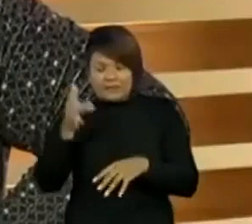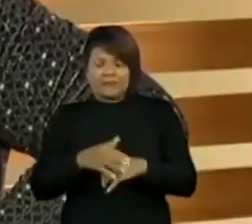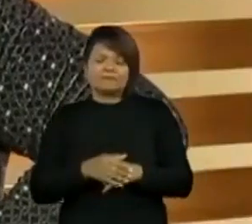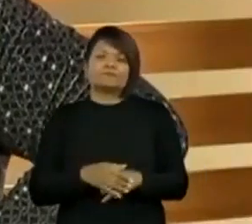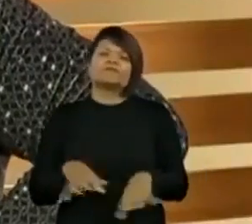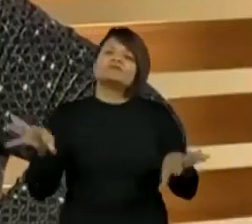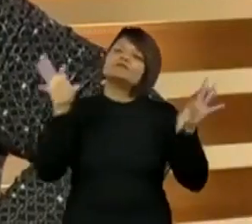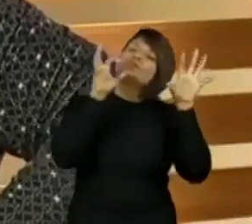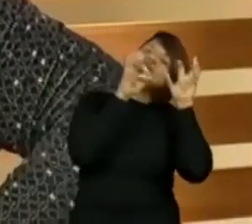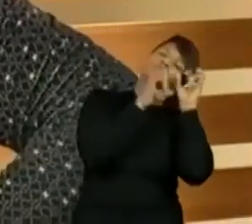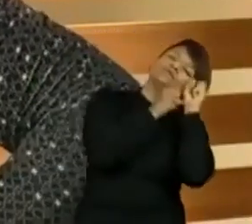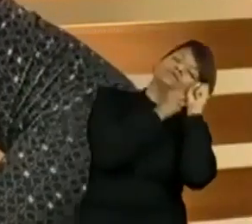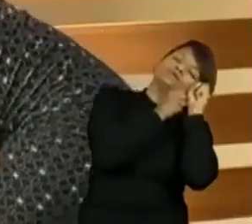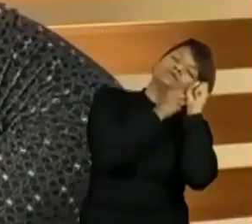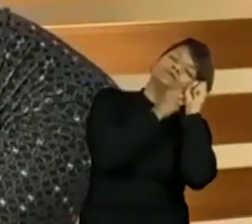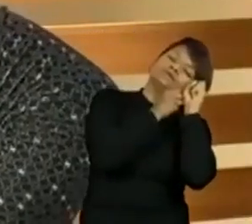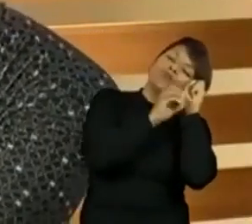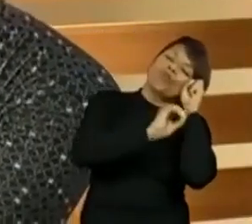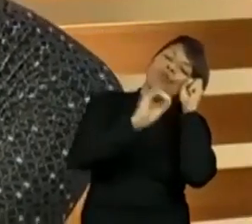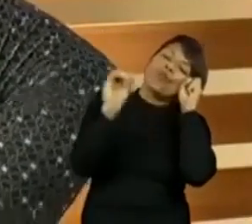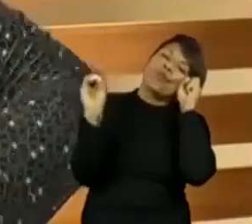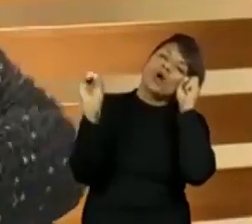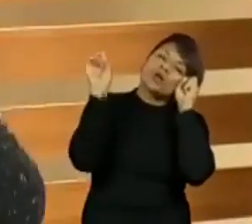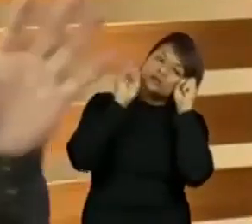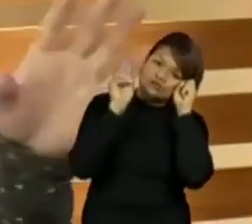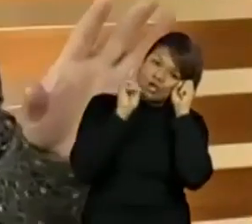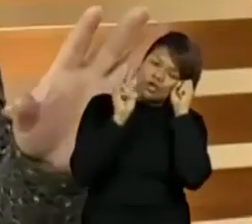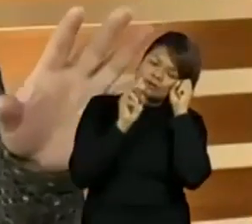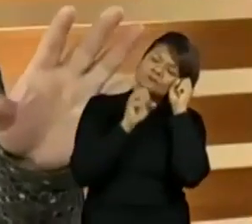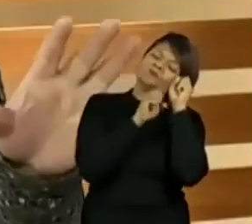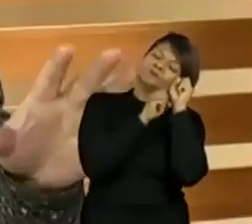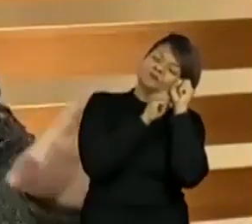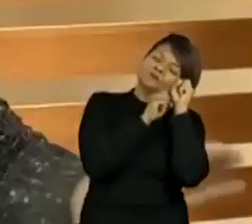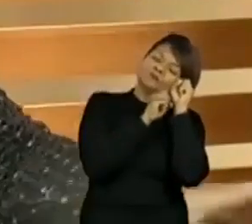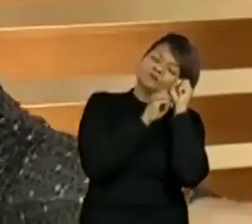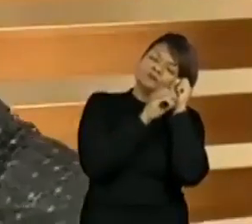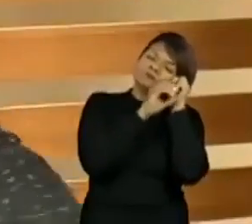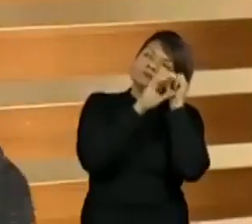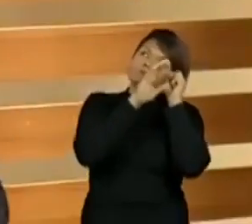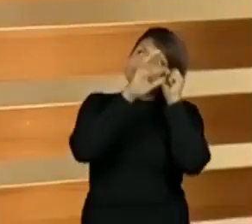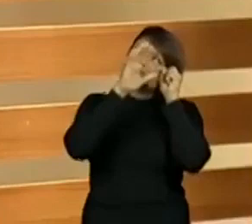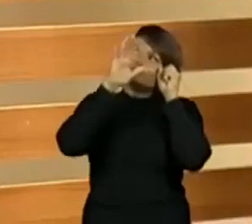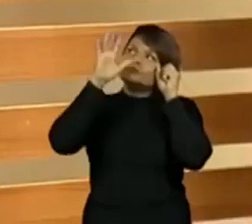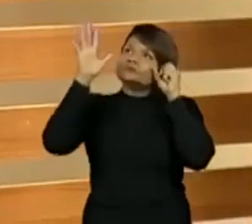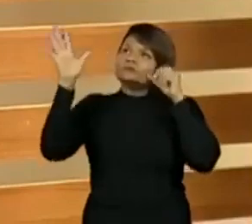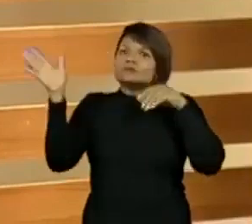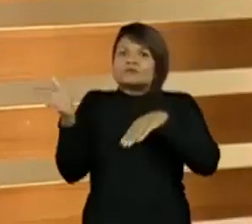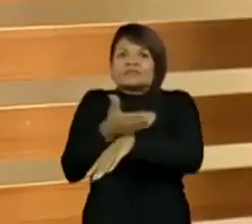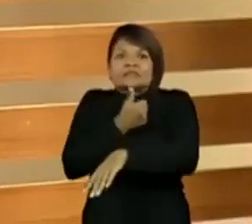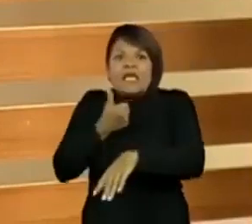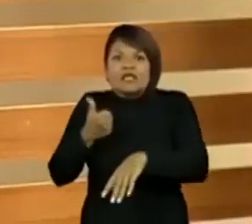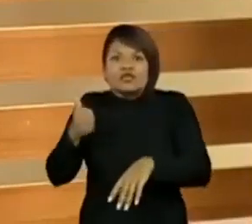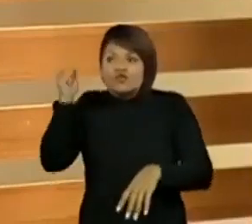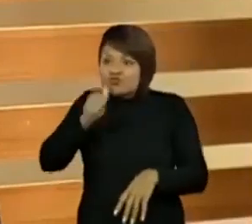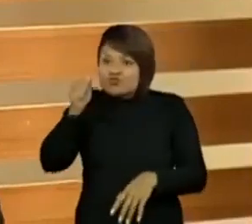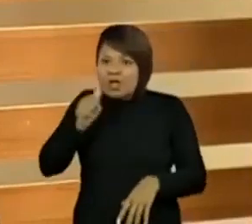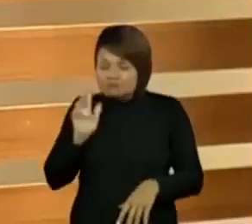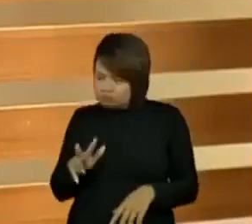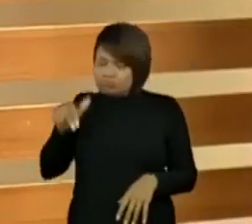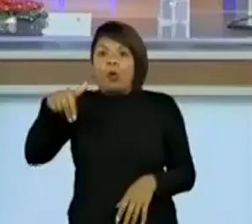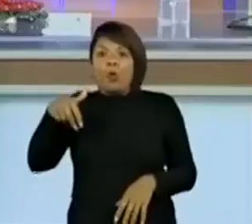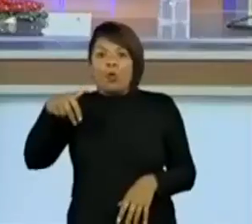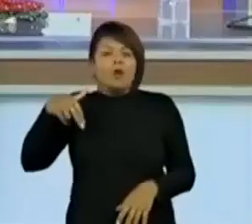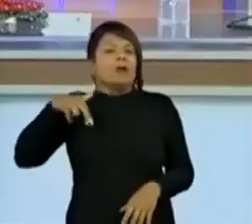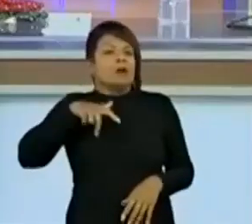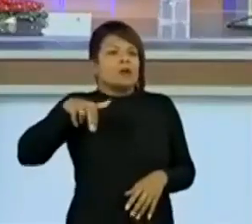sem histórias. Mas no dia seguinte, logo cedo, ela se pôs a caminhar para a praia.